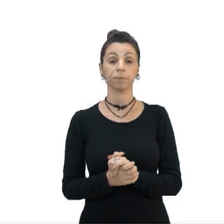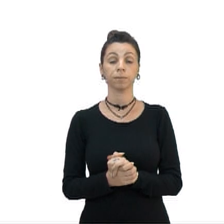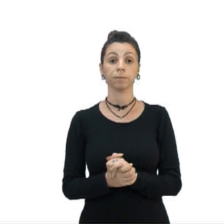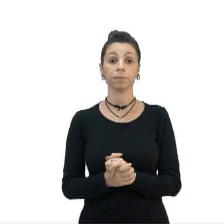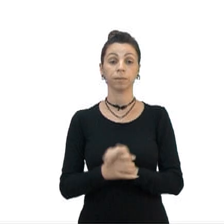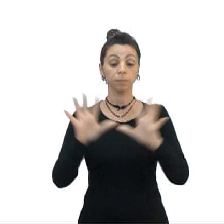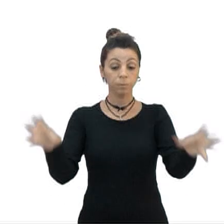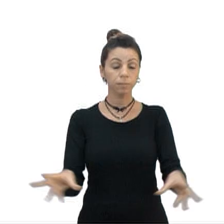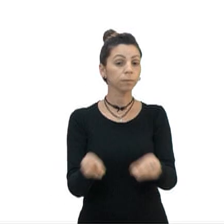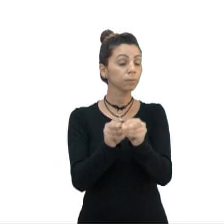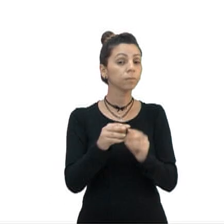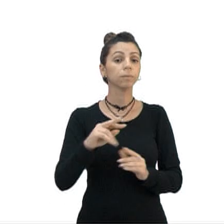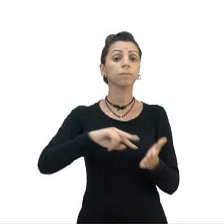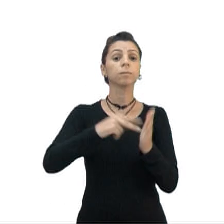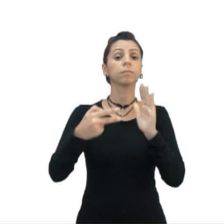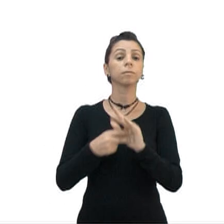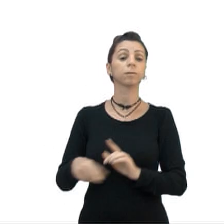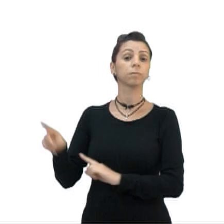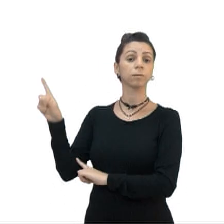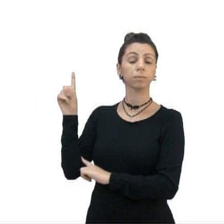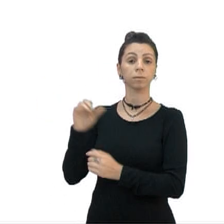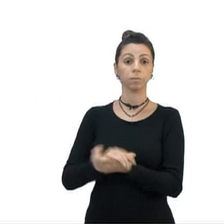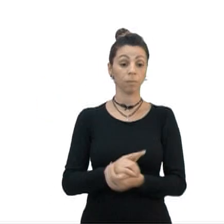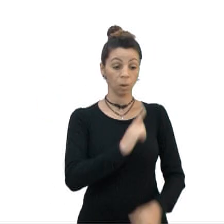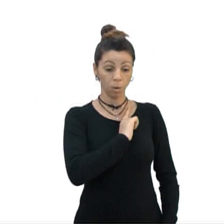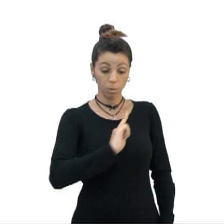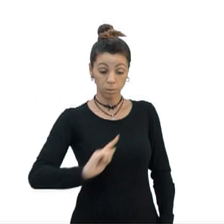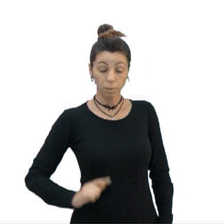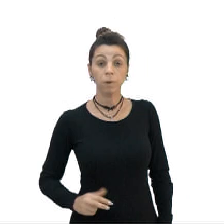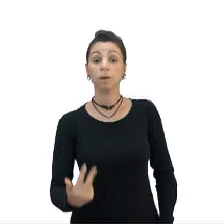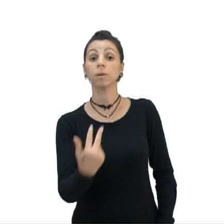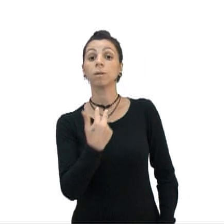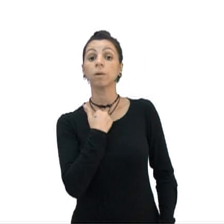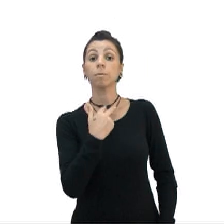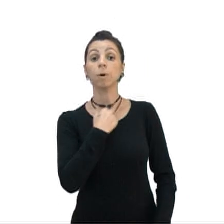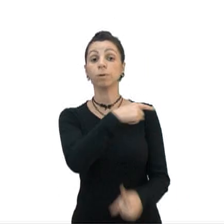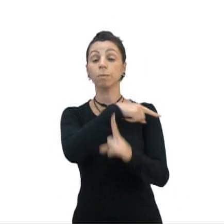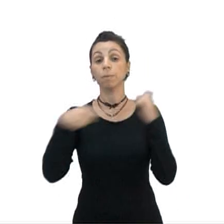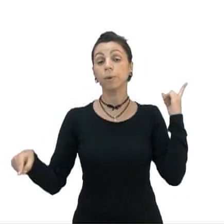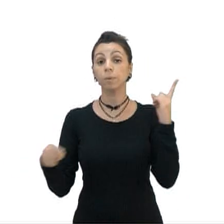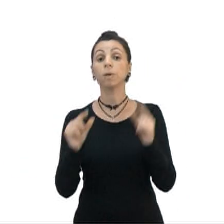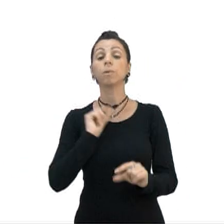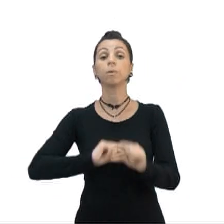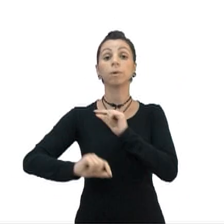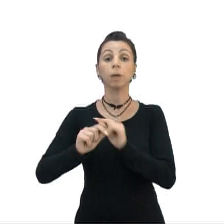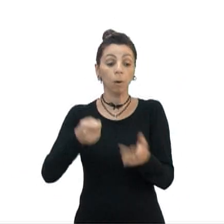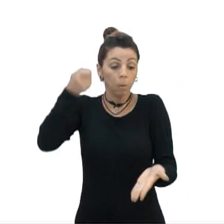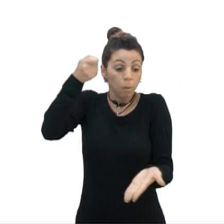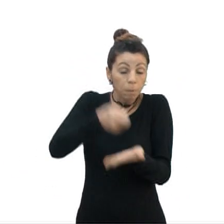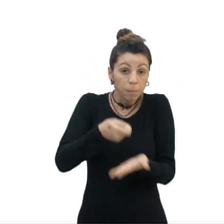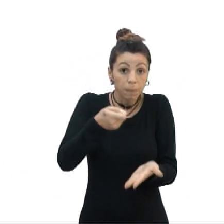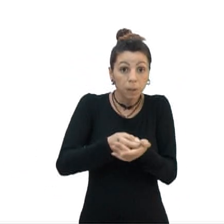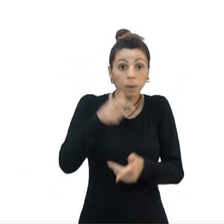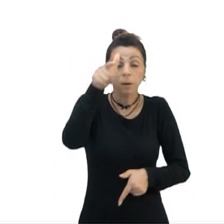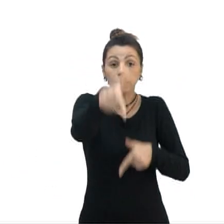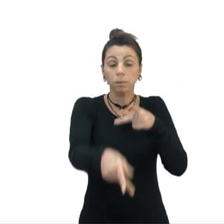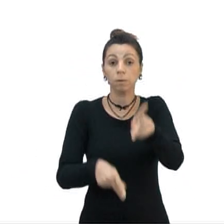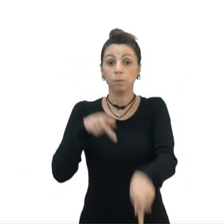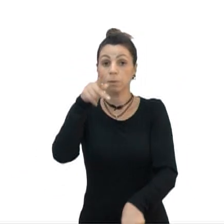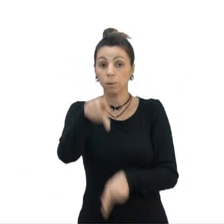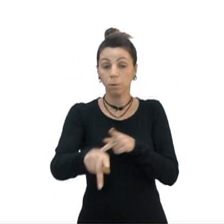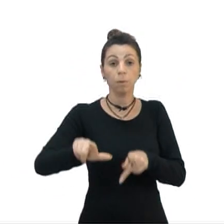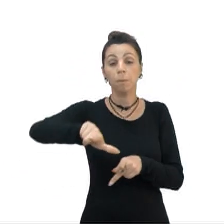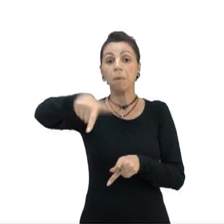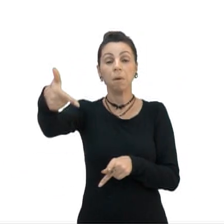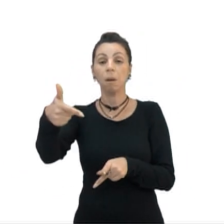Exemplificado, isso significa que os governos não podem agir no sentido de obrigar as pessoas a adotarem uma